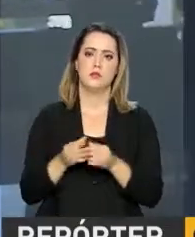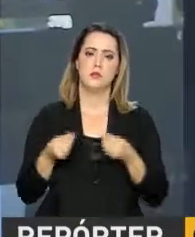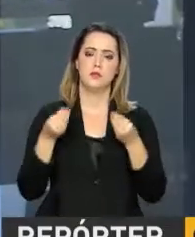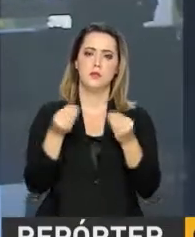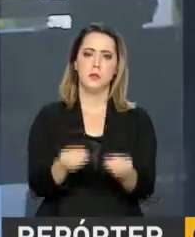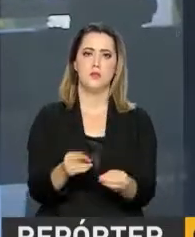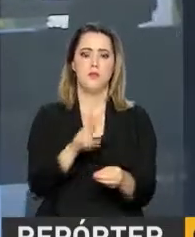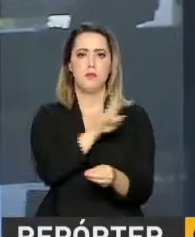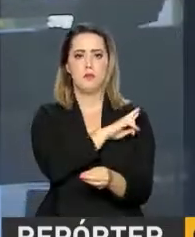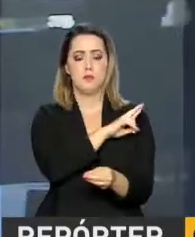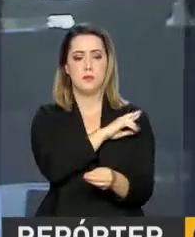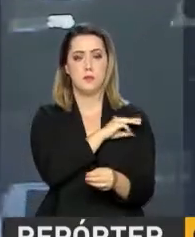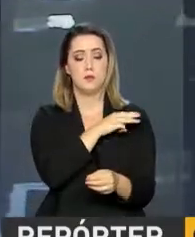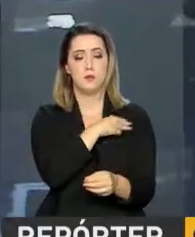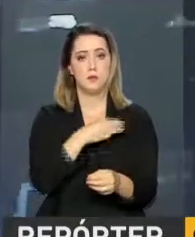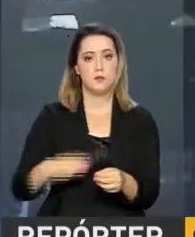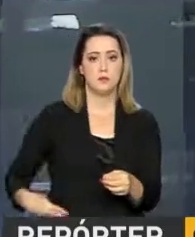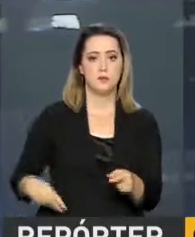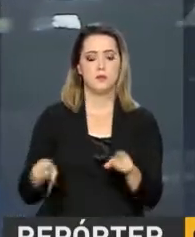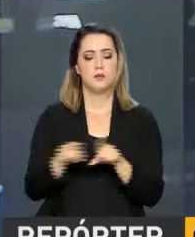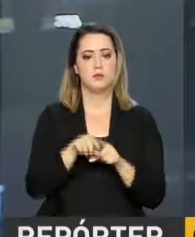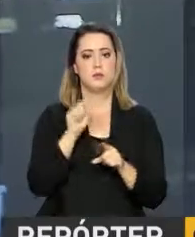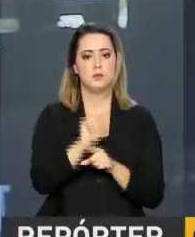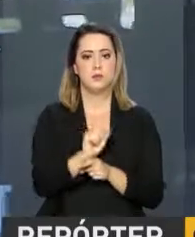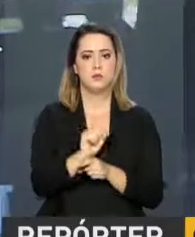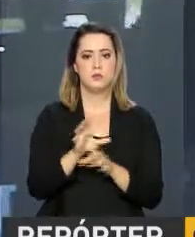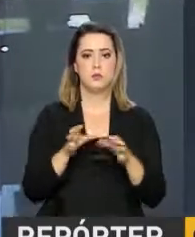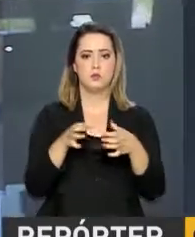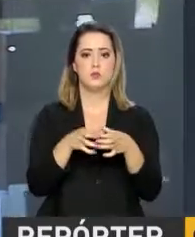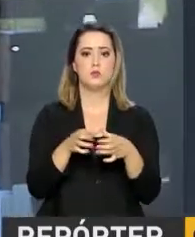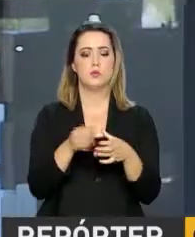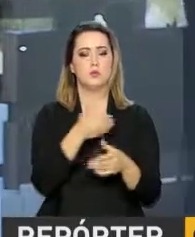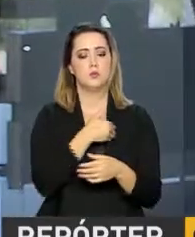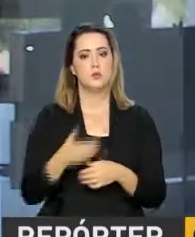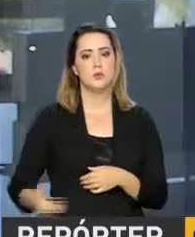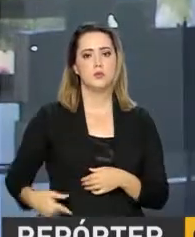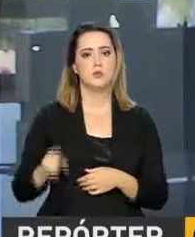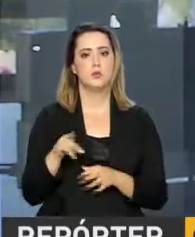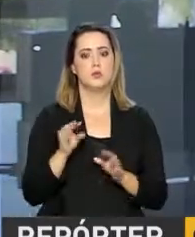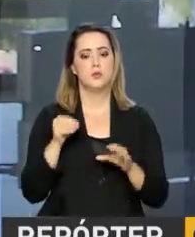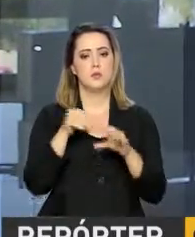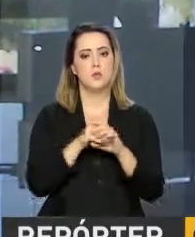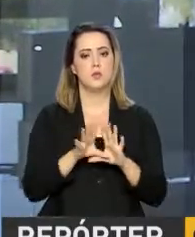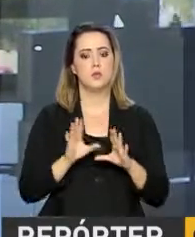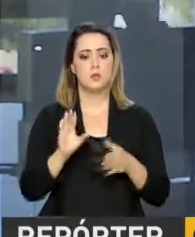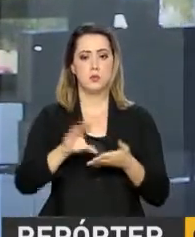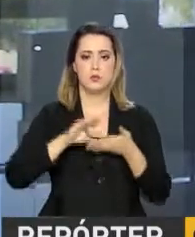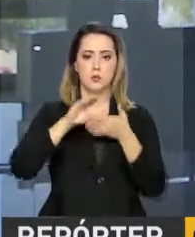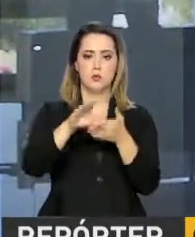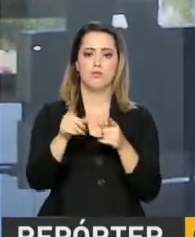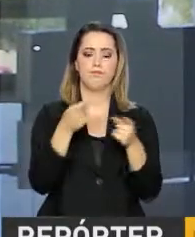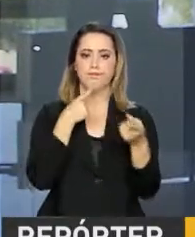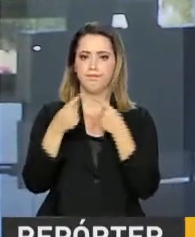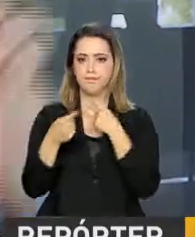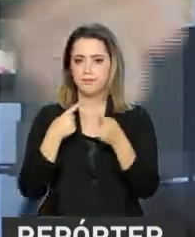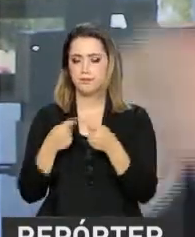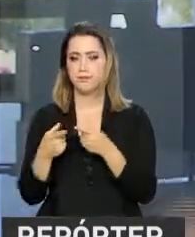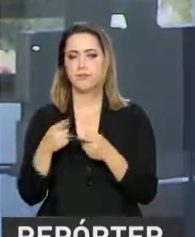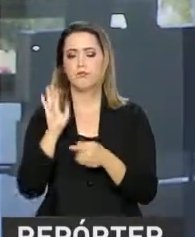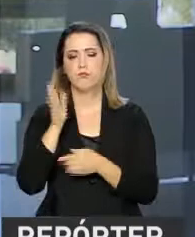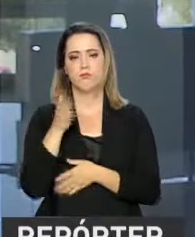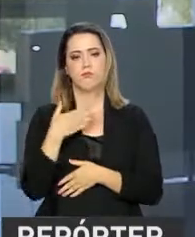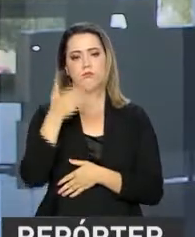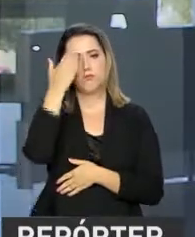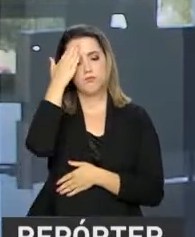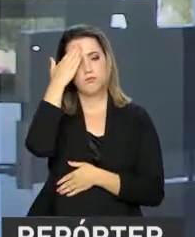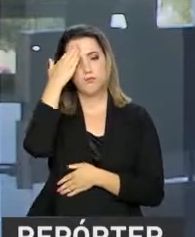os ministros para dentro, representantes de órgãos do governo, para dentro do Conselho, para debater, para analisar, para já